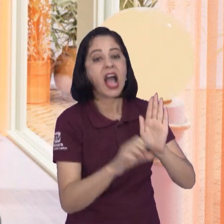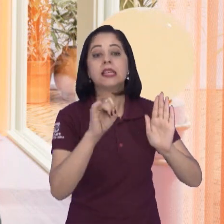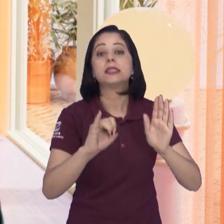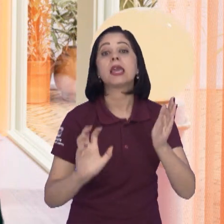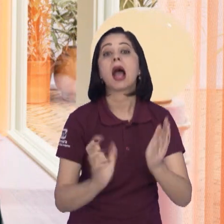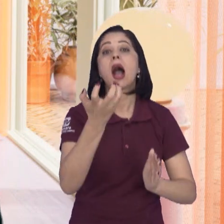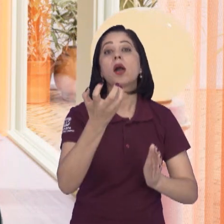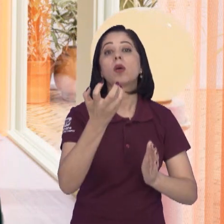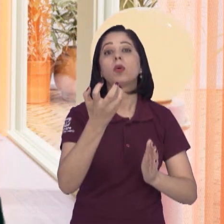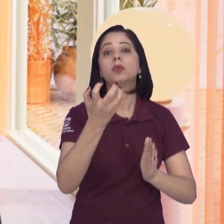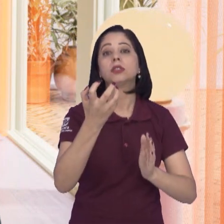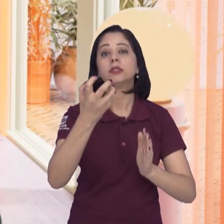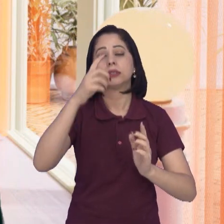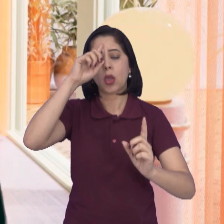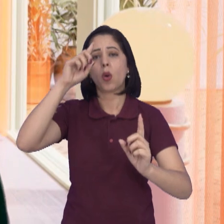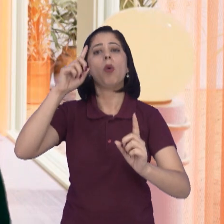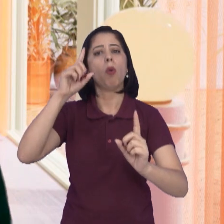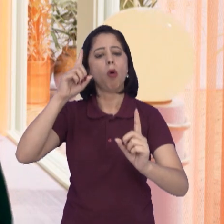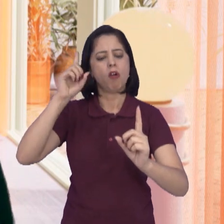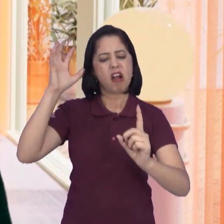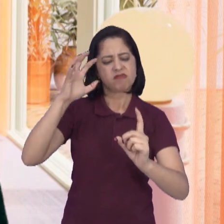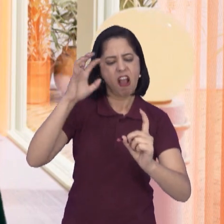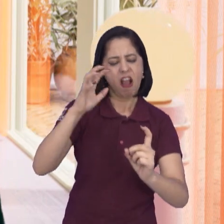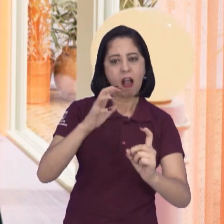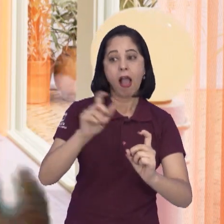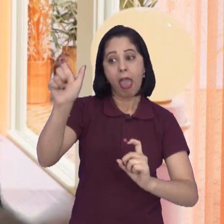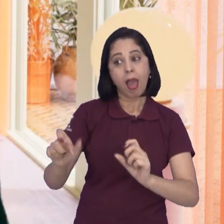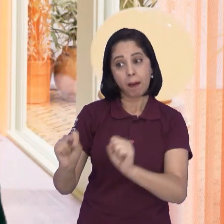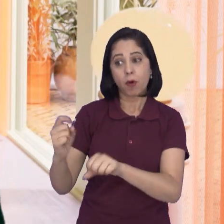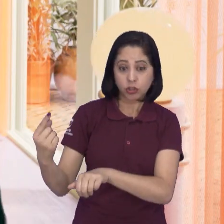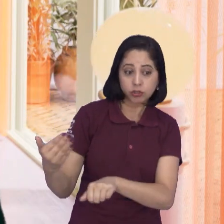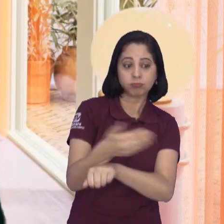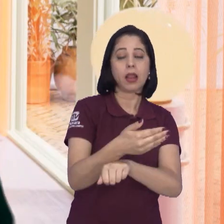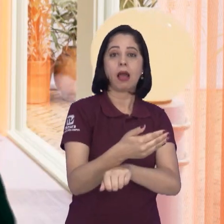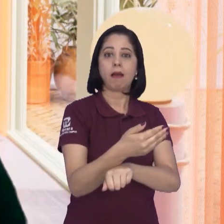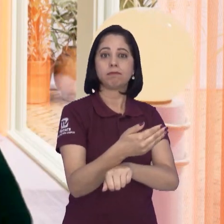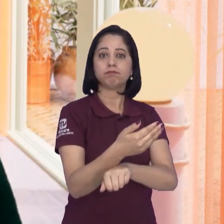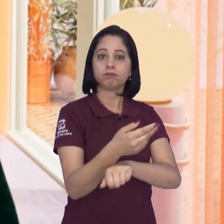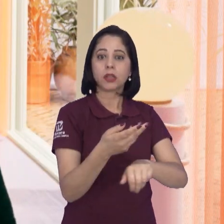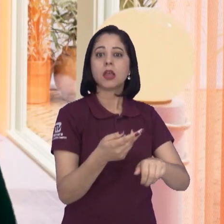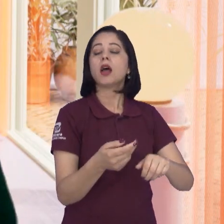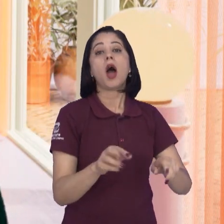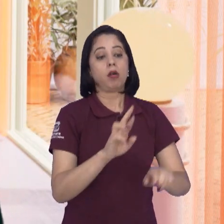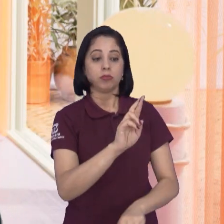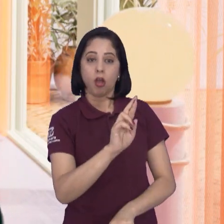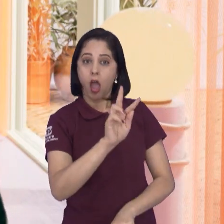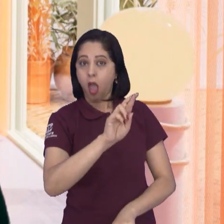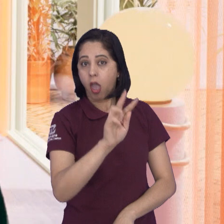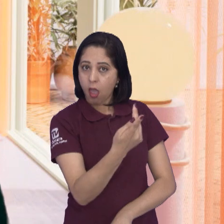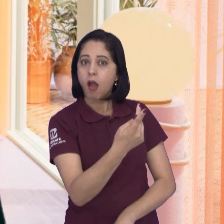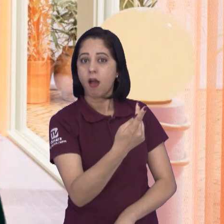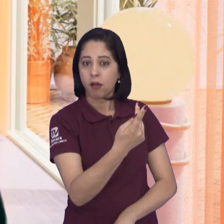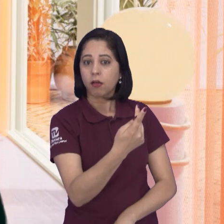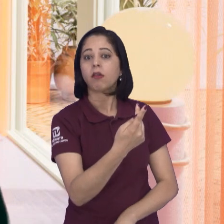aquela pessoa possa se sentir confortável e tenha onde procurar ajuda. E do profissional, né, muitas vezes é o RH mesmo, que tem aí, muitas